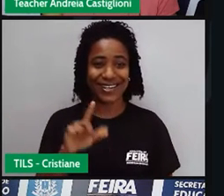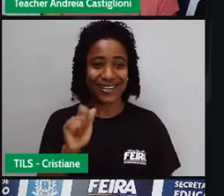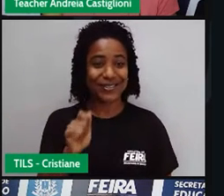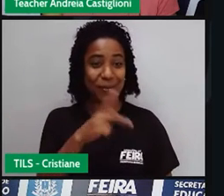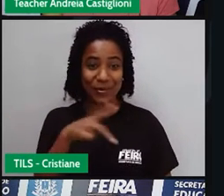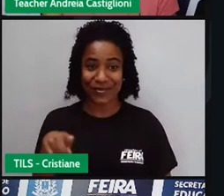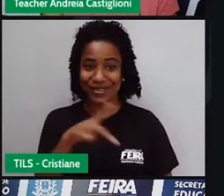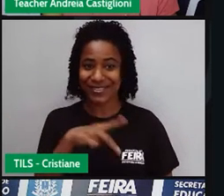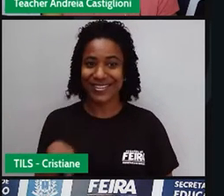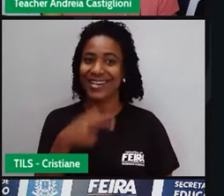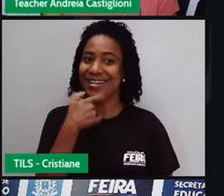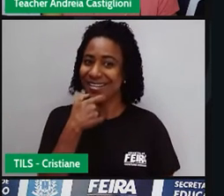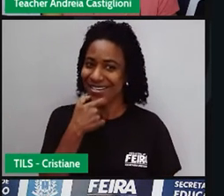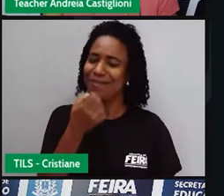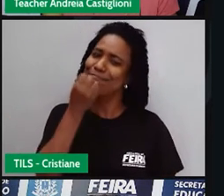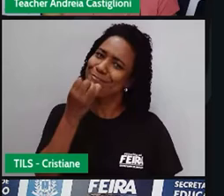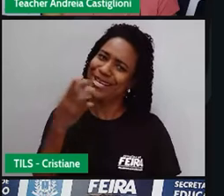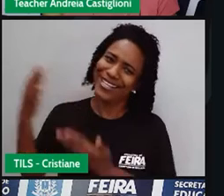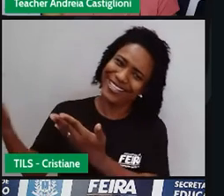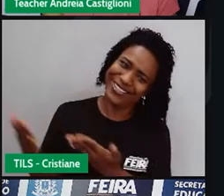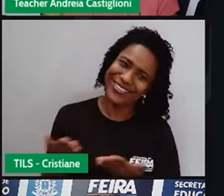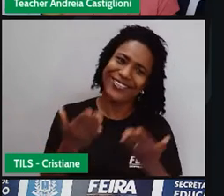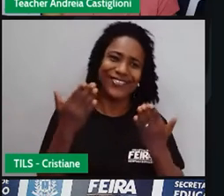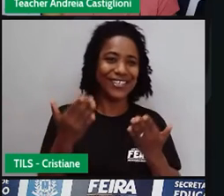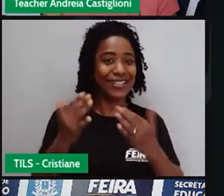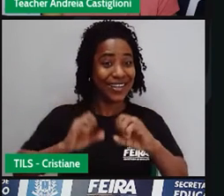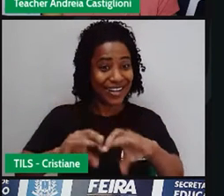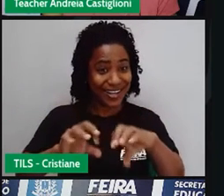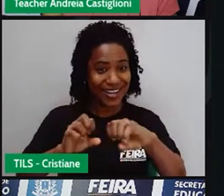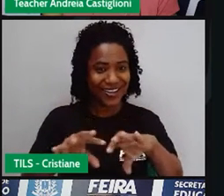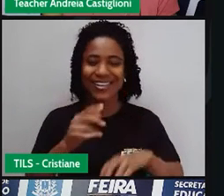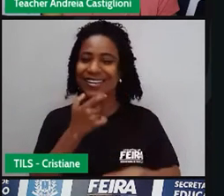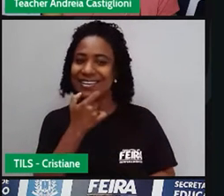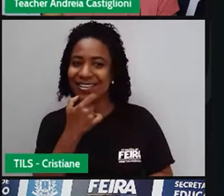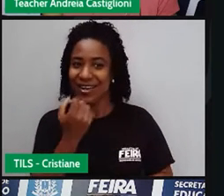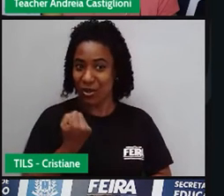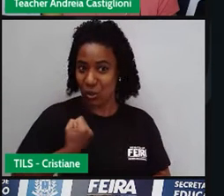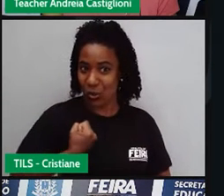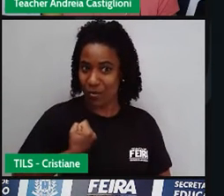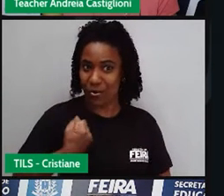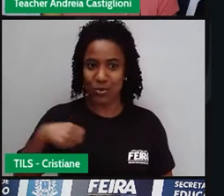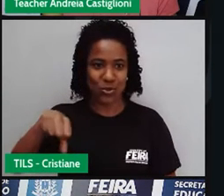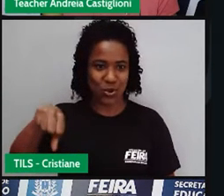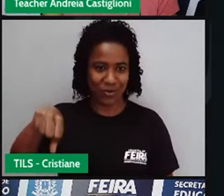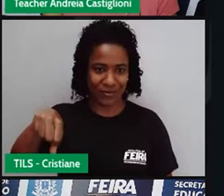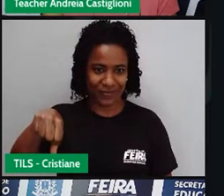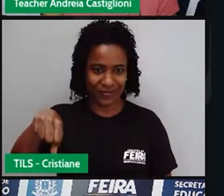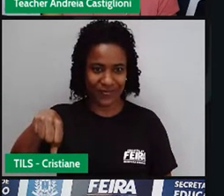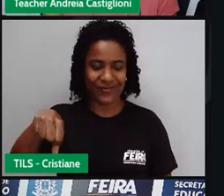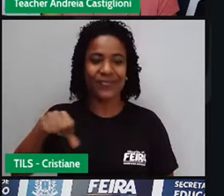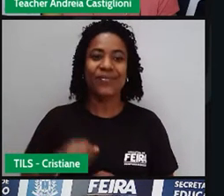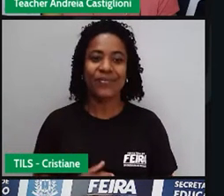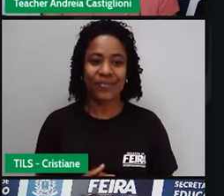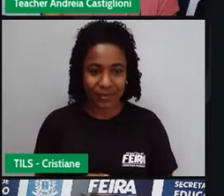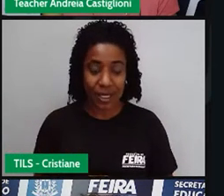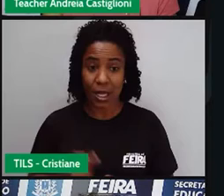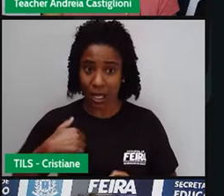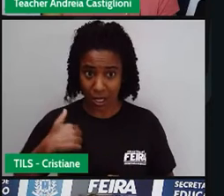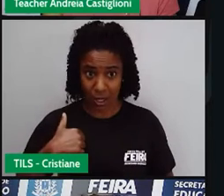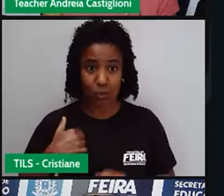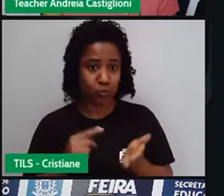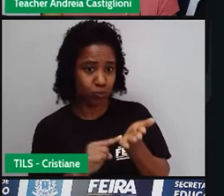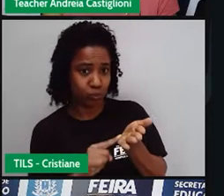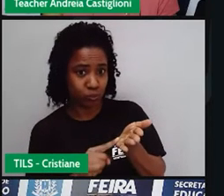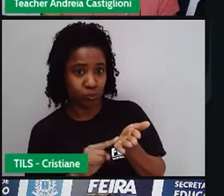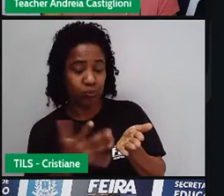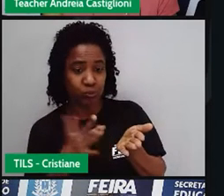professora de inglês sejam bem-vindos pra nossa aula de inglês novela não é o resultado